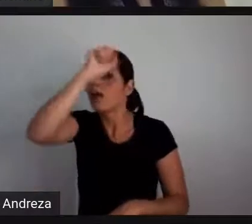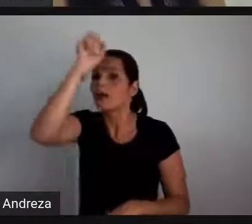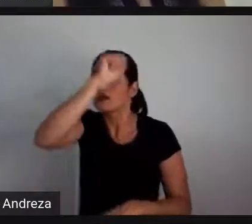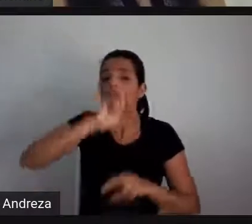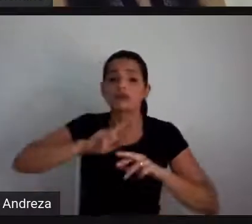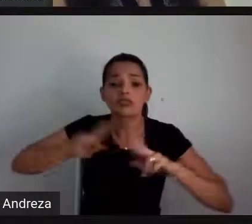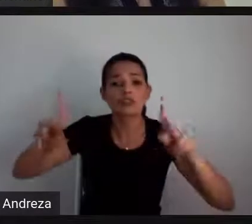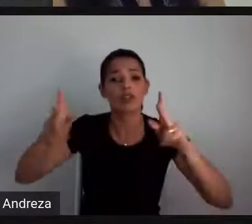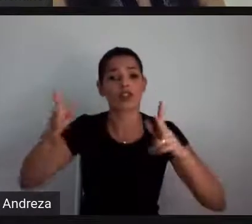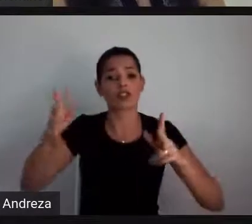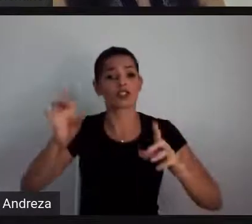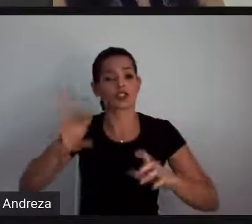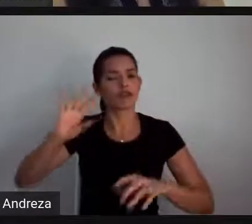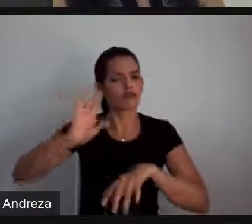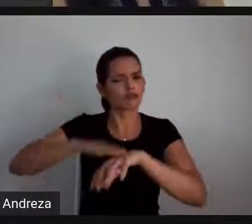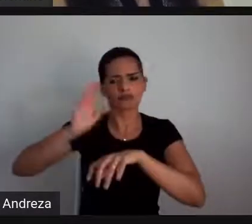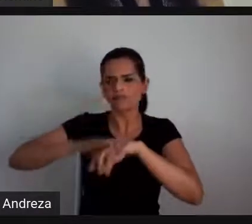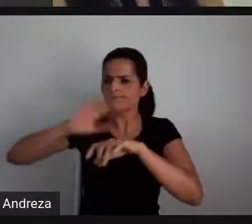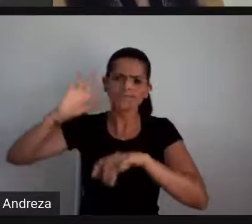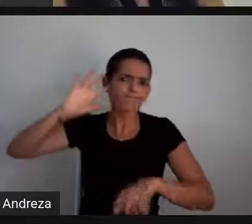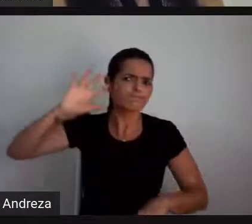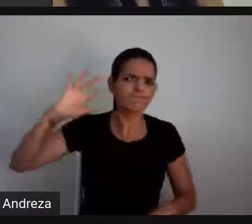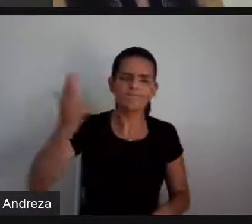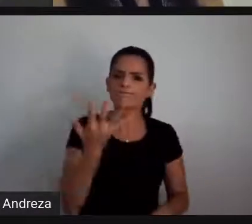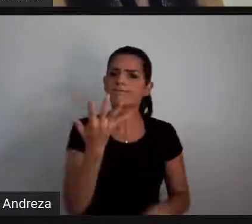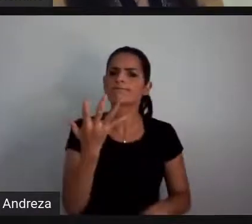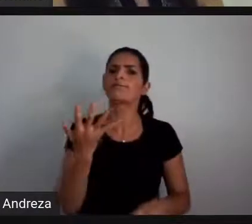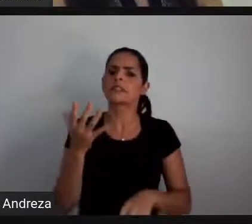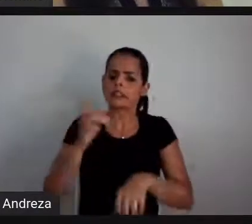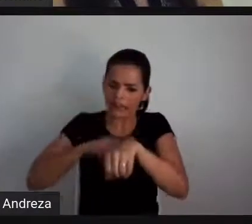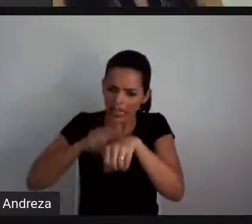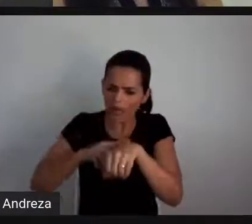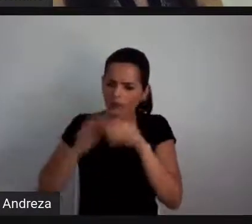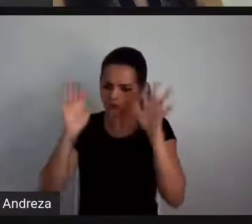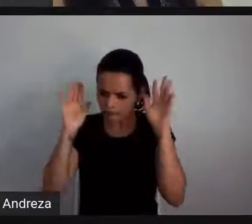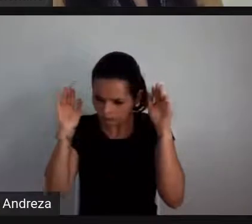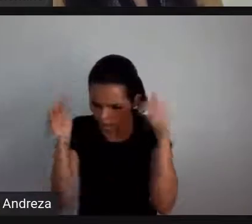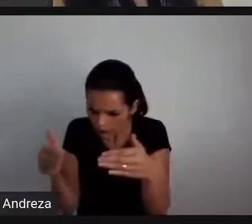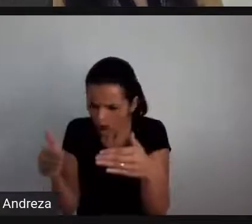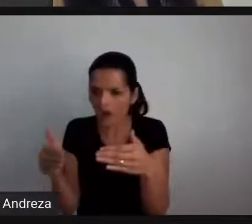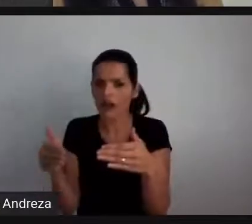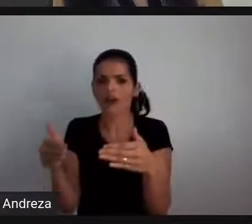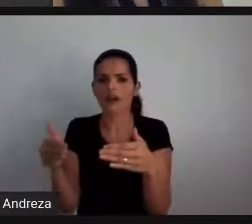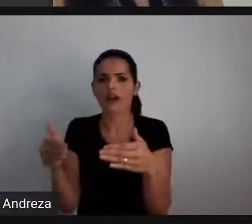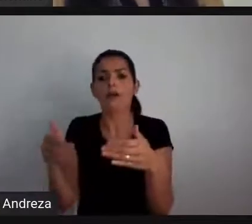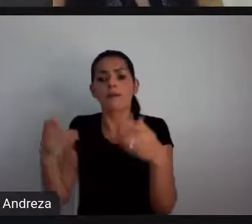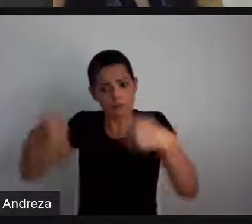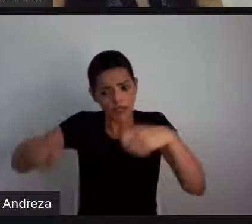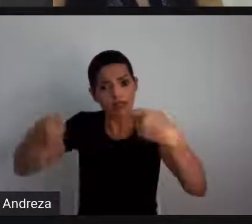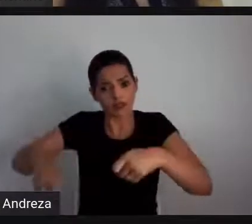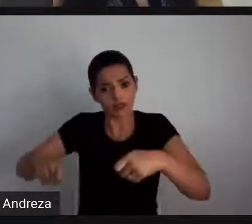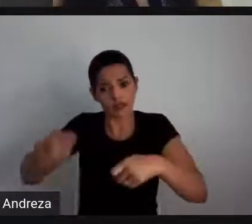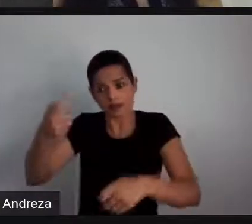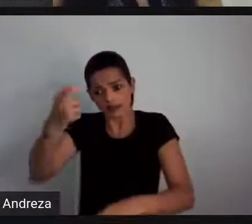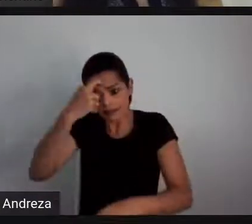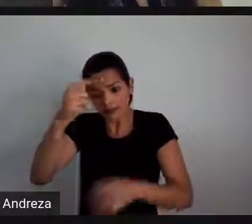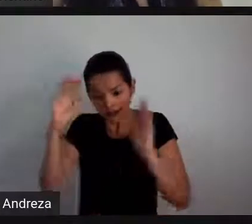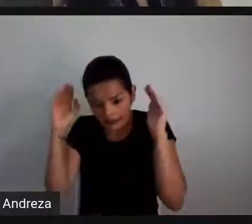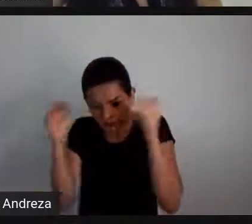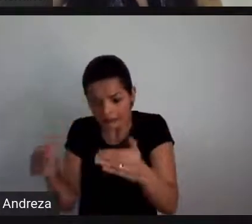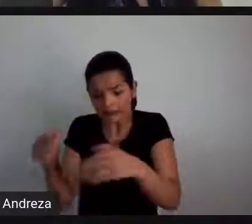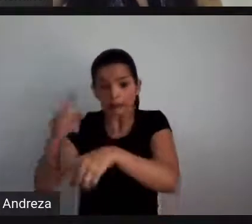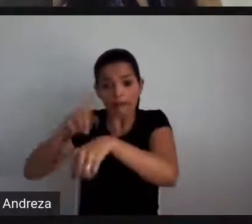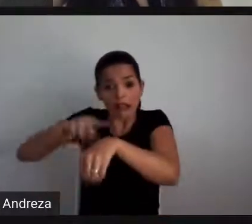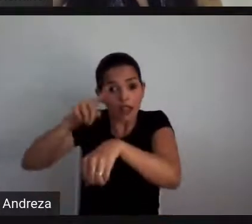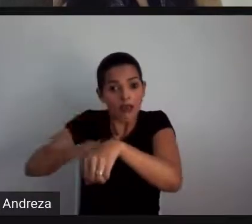a gente tomar uma decisão de que vai investir tempo, como o Paulo falou, a gente precisa de tempo para cuidar disso, para que a